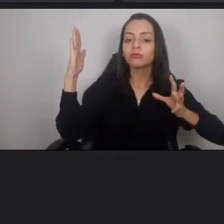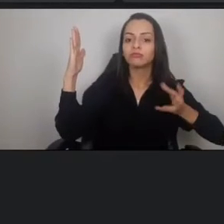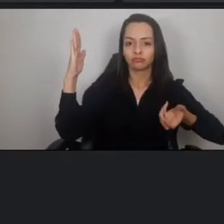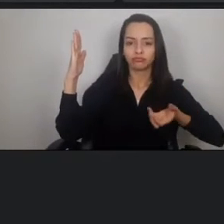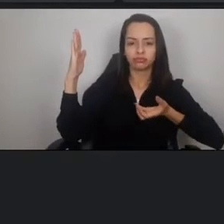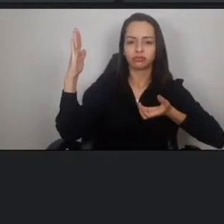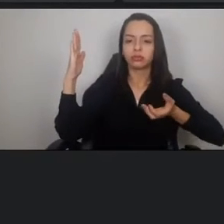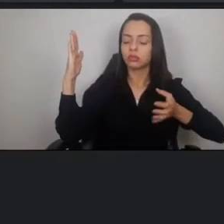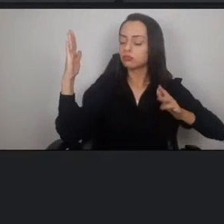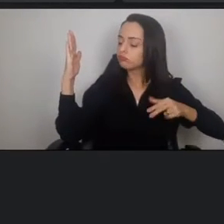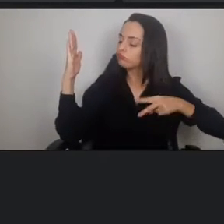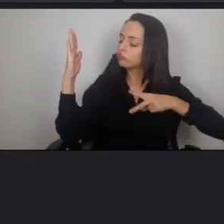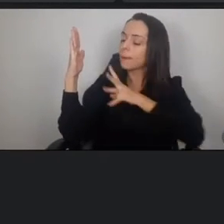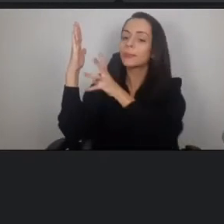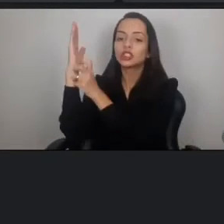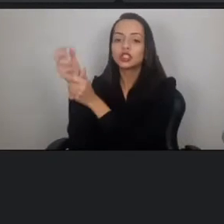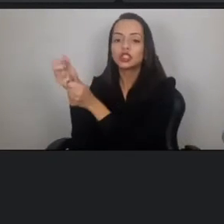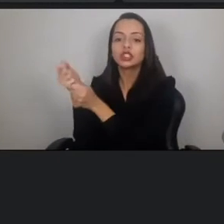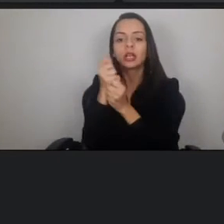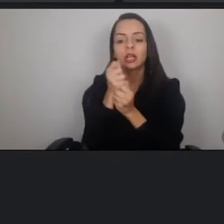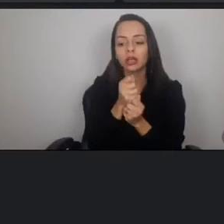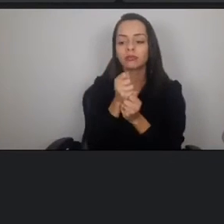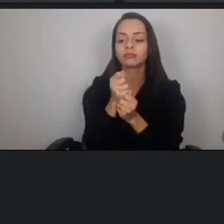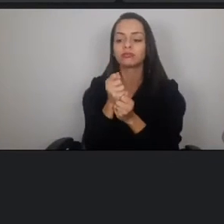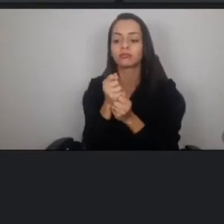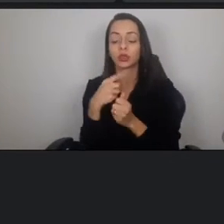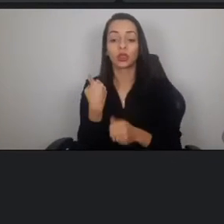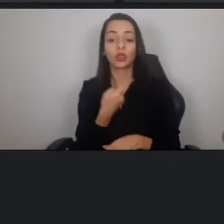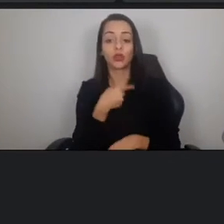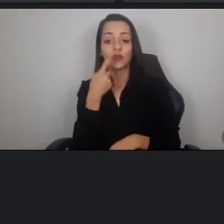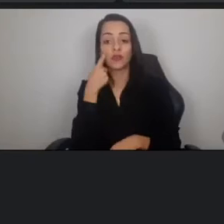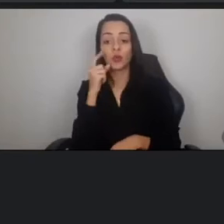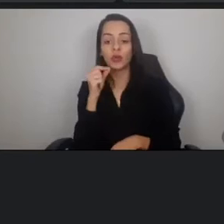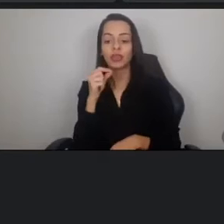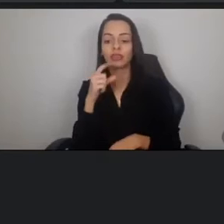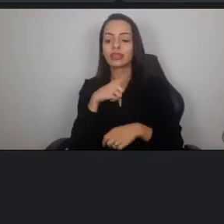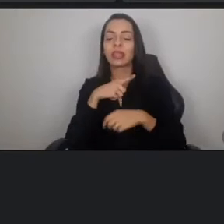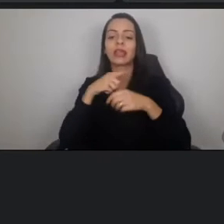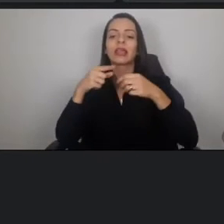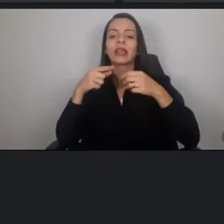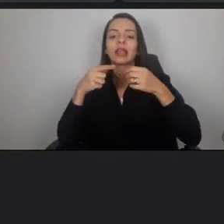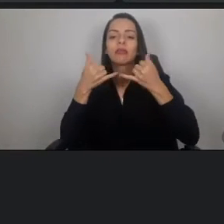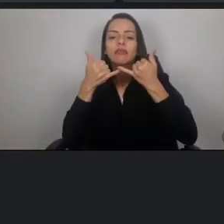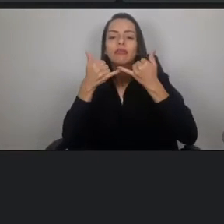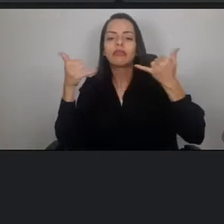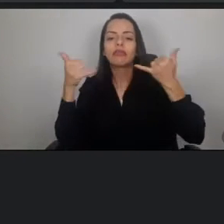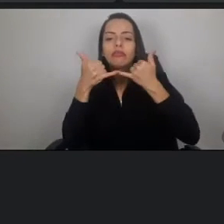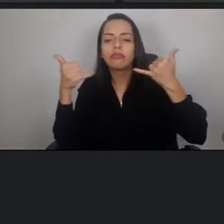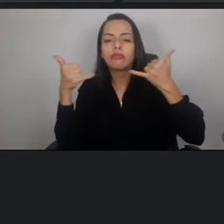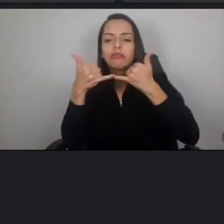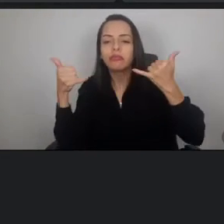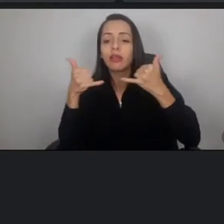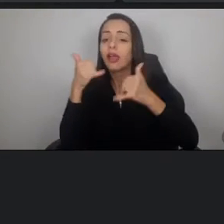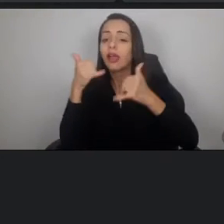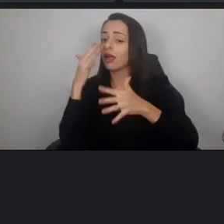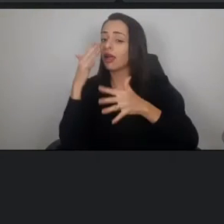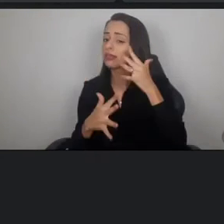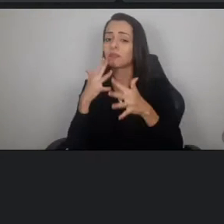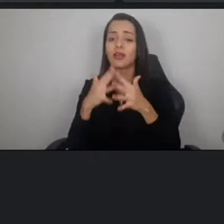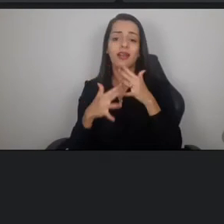figura 2 um emaranhado de fios, que dificulta até para a manutenção da rede,